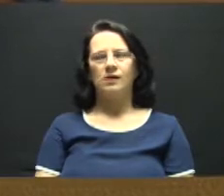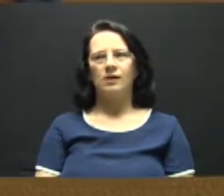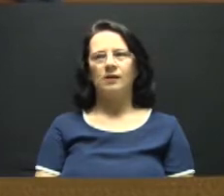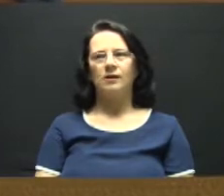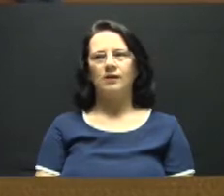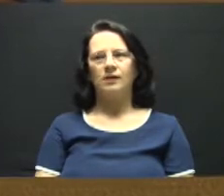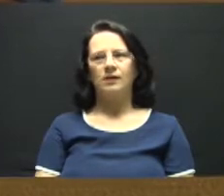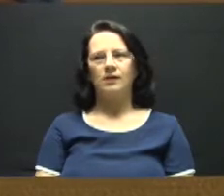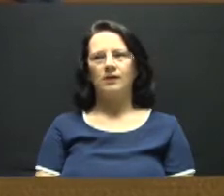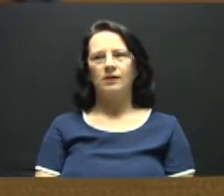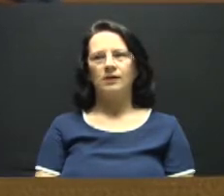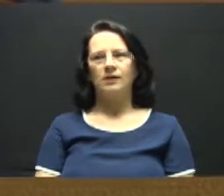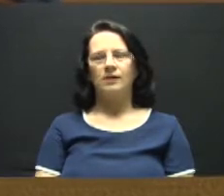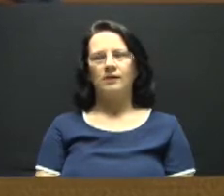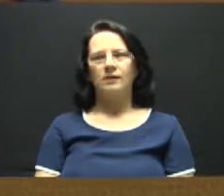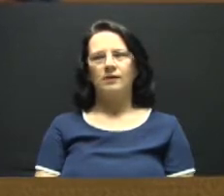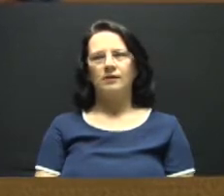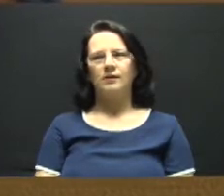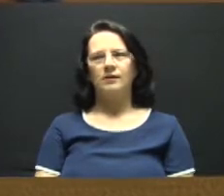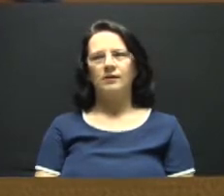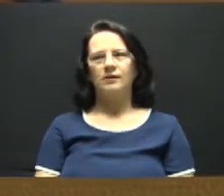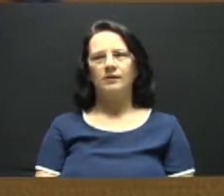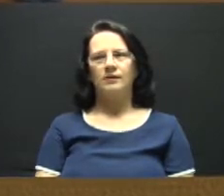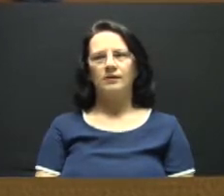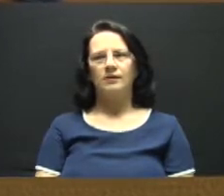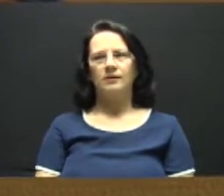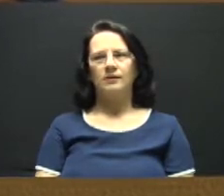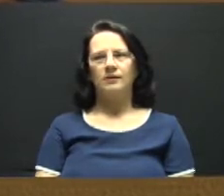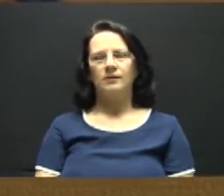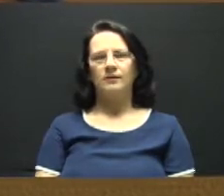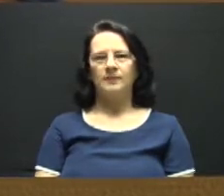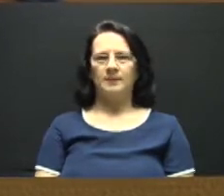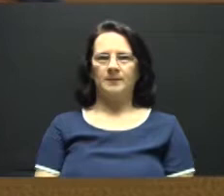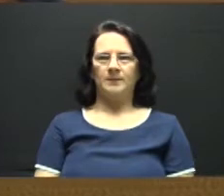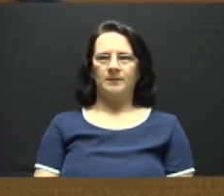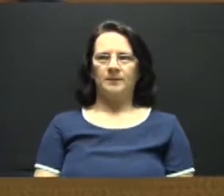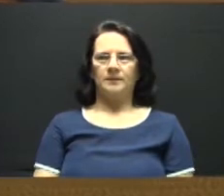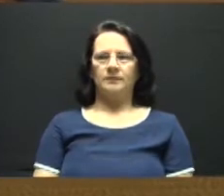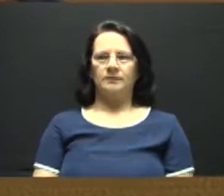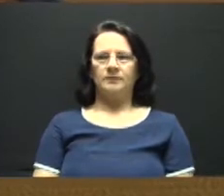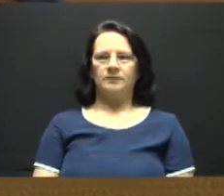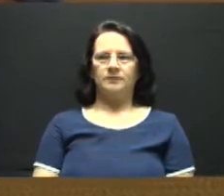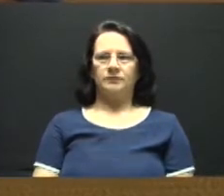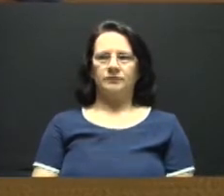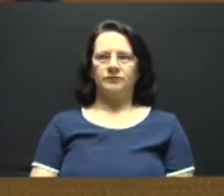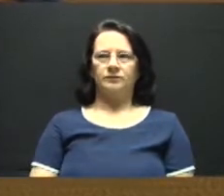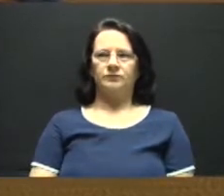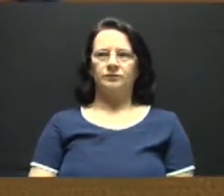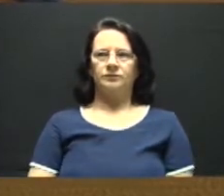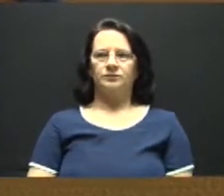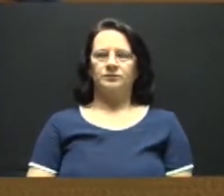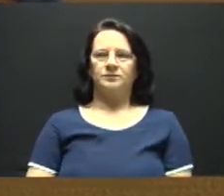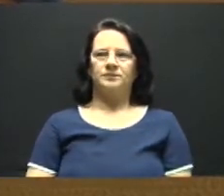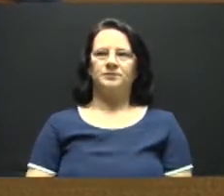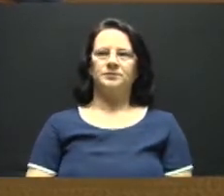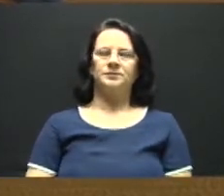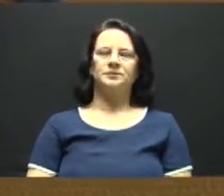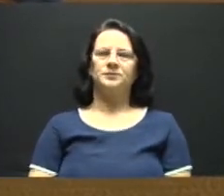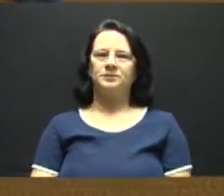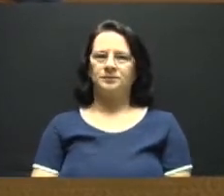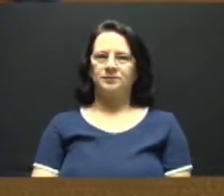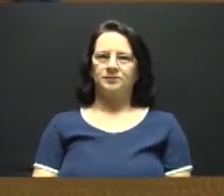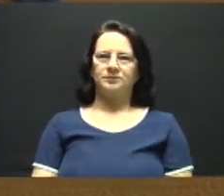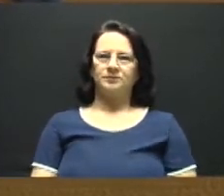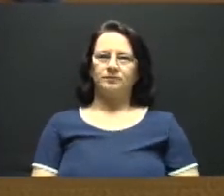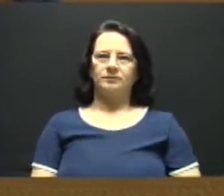opa pelo pronto socorro e pelo hospital todos esses componentes juntos têm uma tem